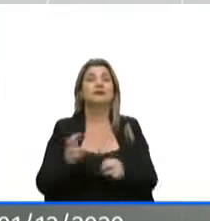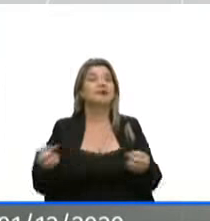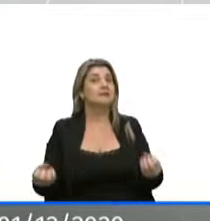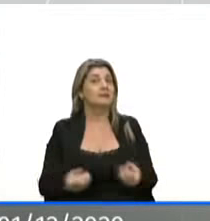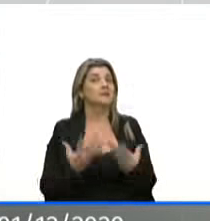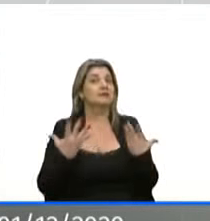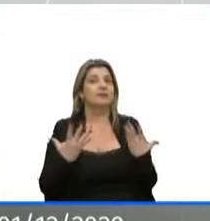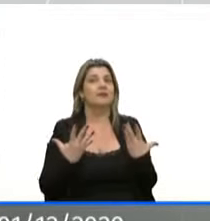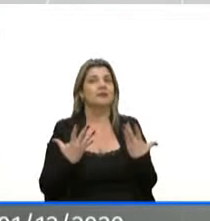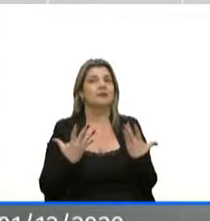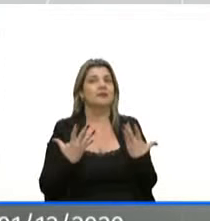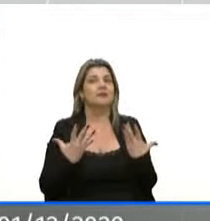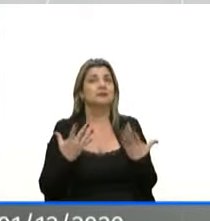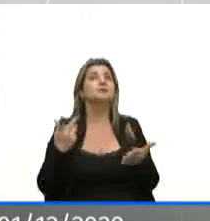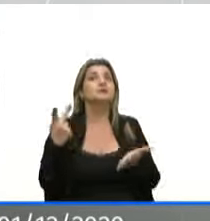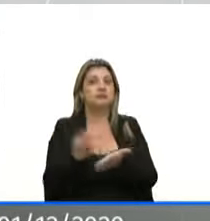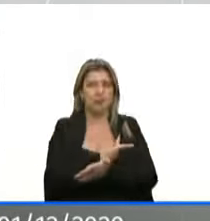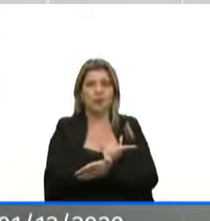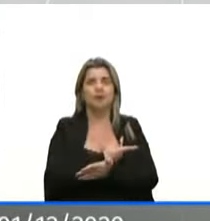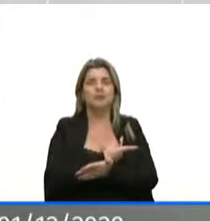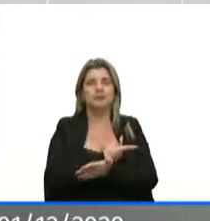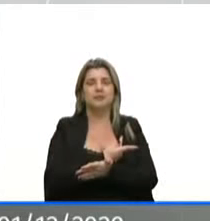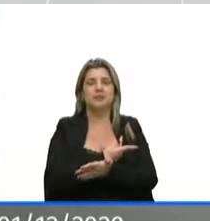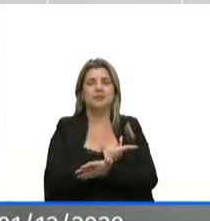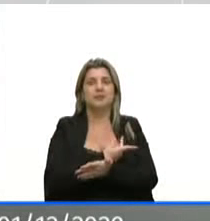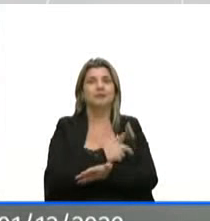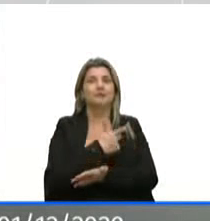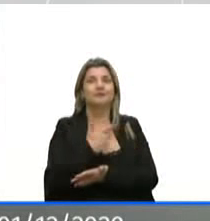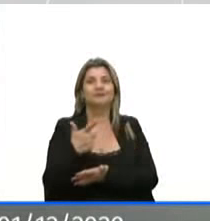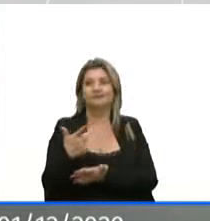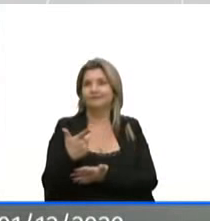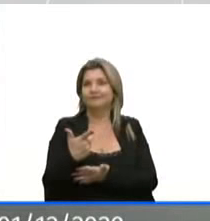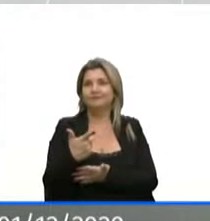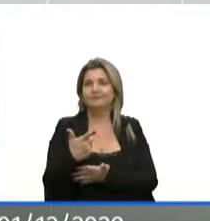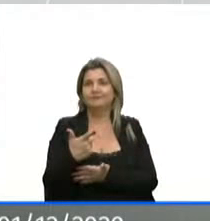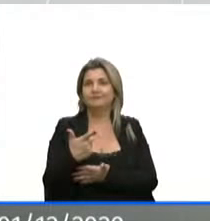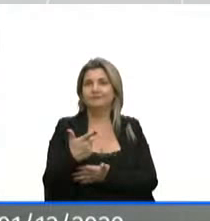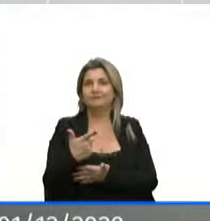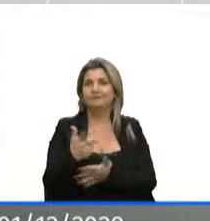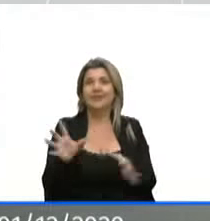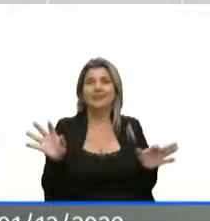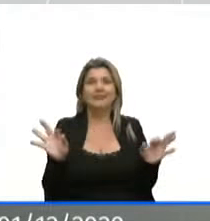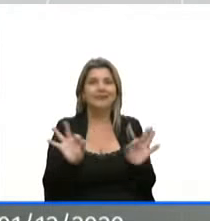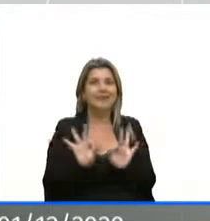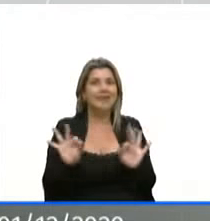festas que estão acontecendo, elas não têm nenhuma segurança,